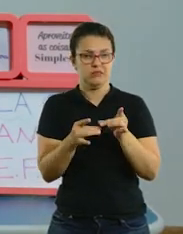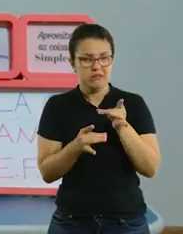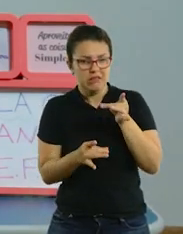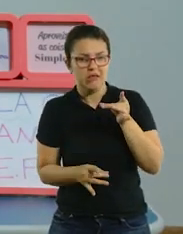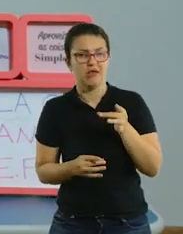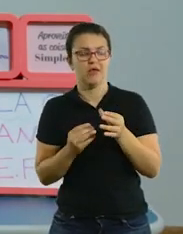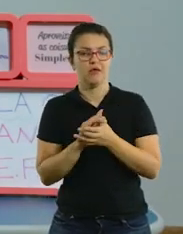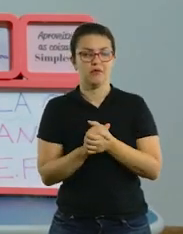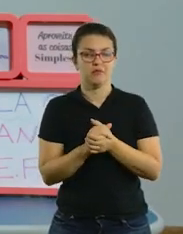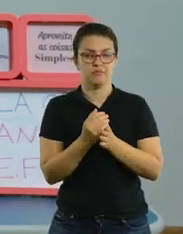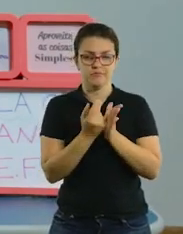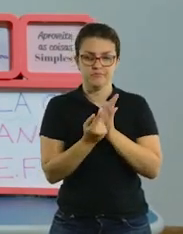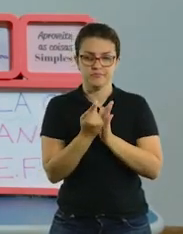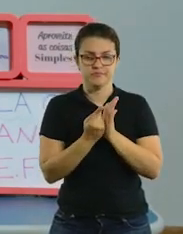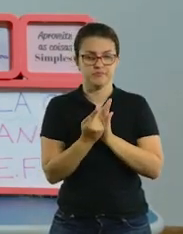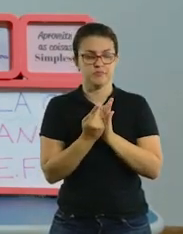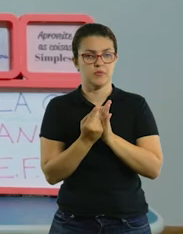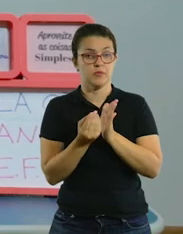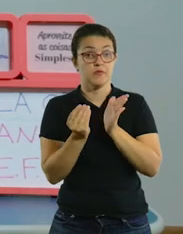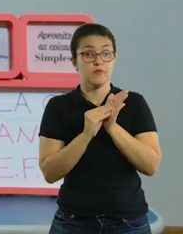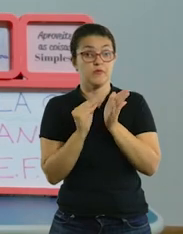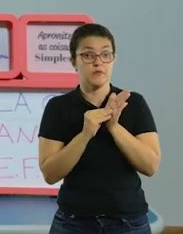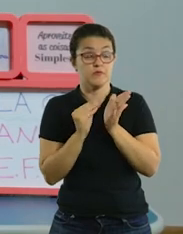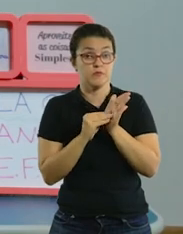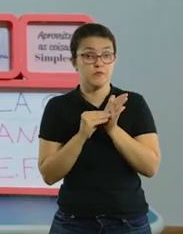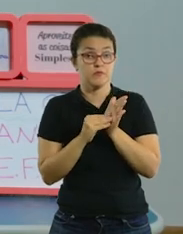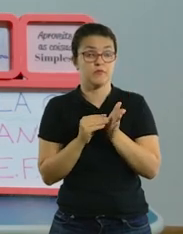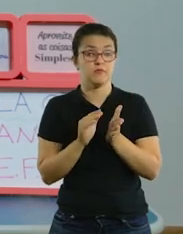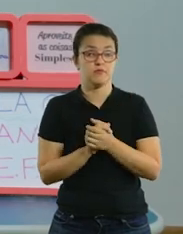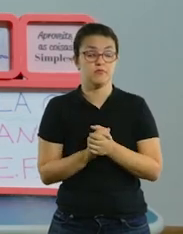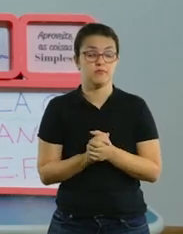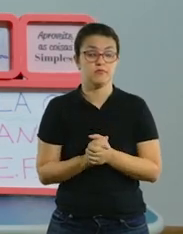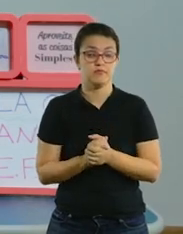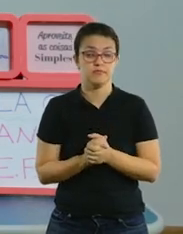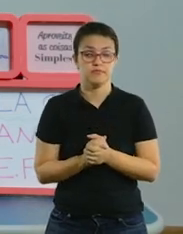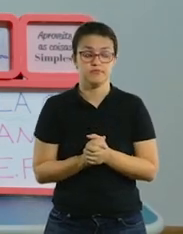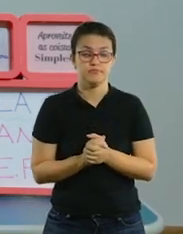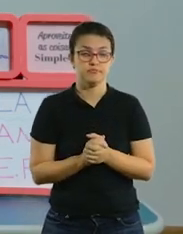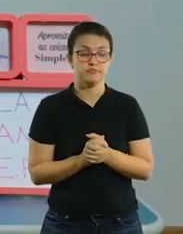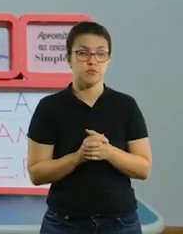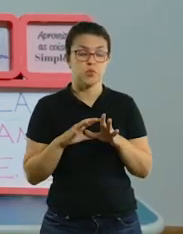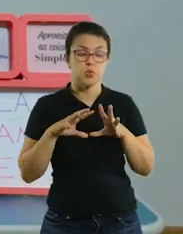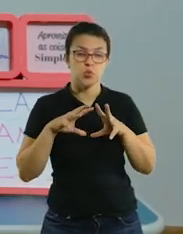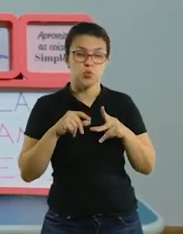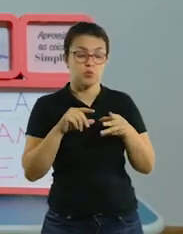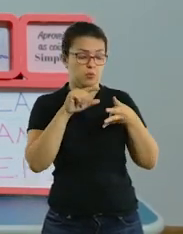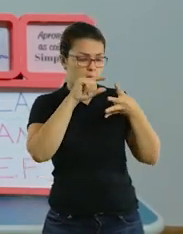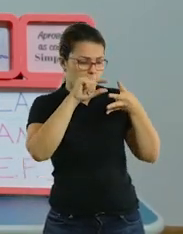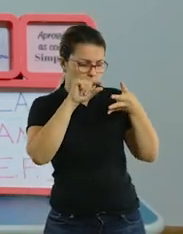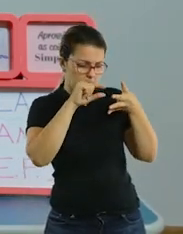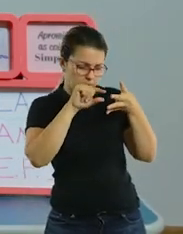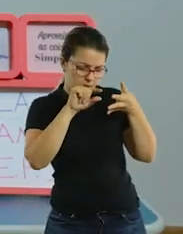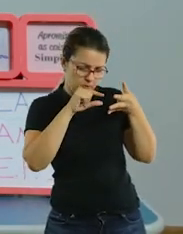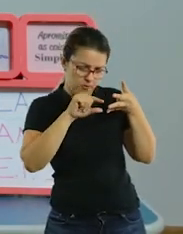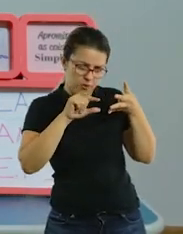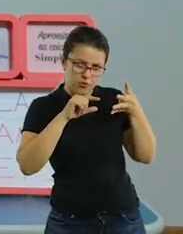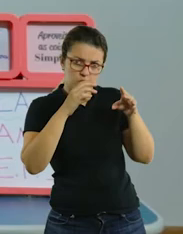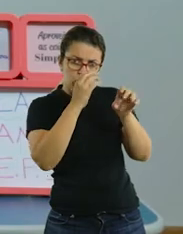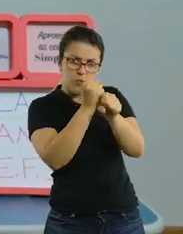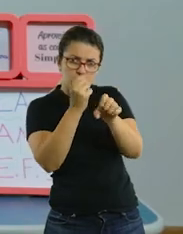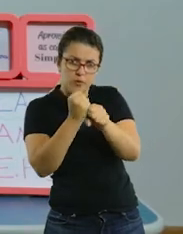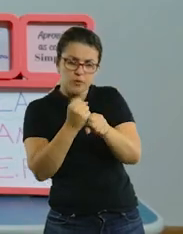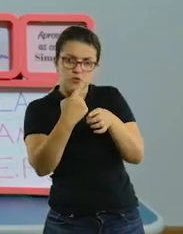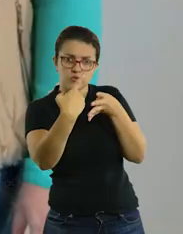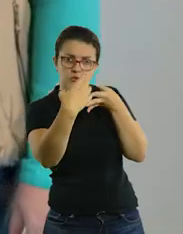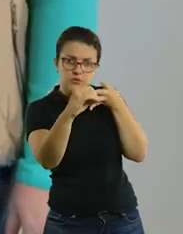com adições. Complete os valores que faltam. Então, todas as linhas aqui, elas vão formar o